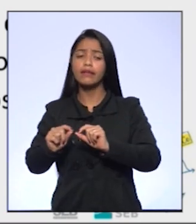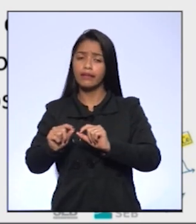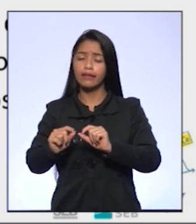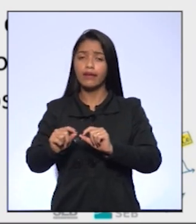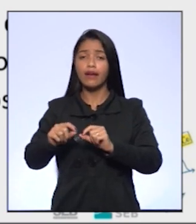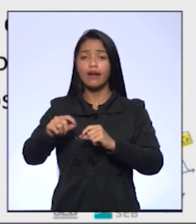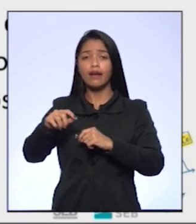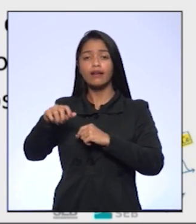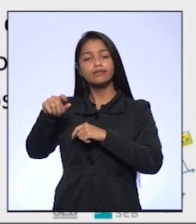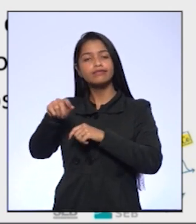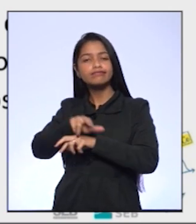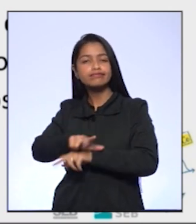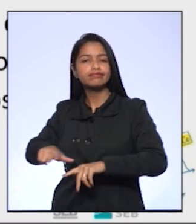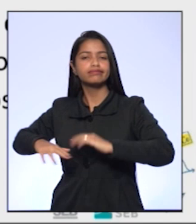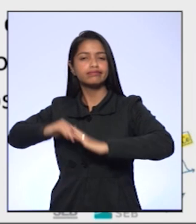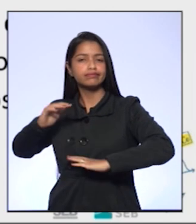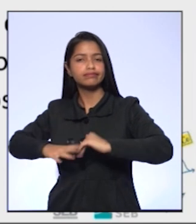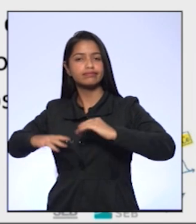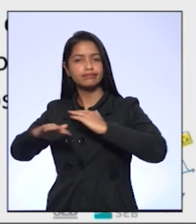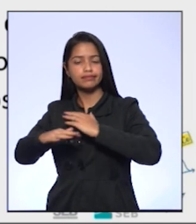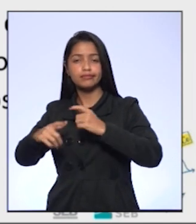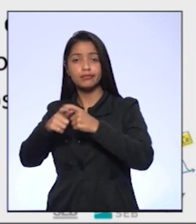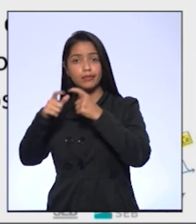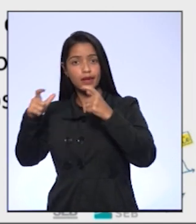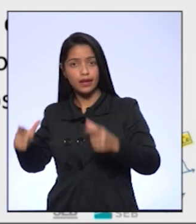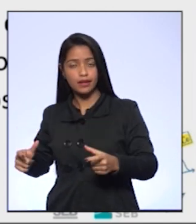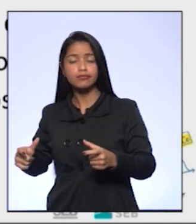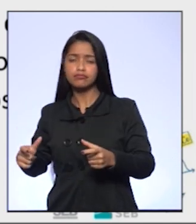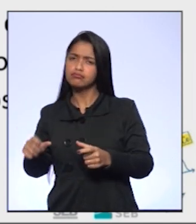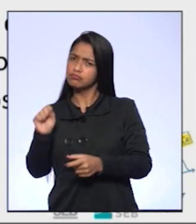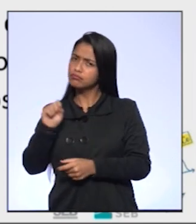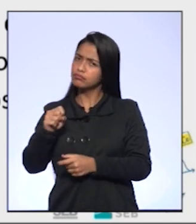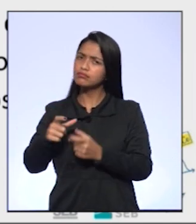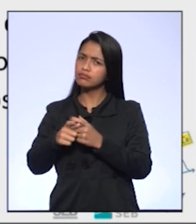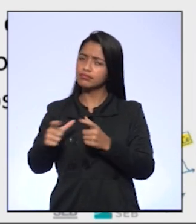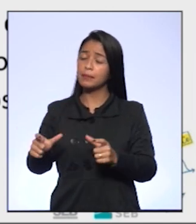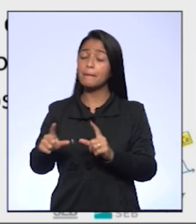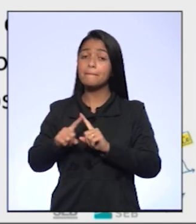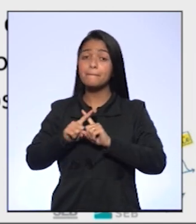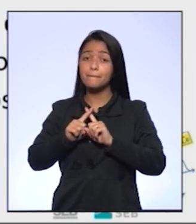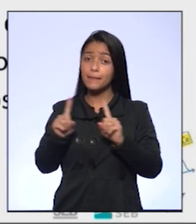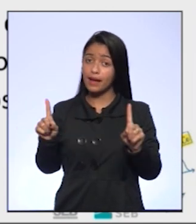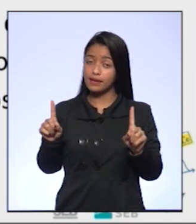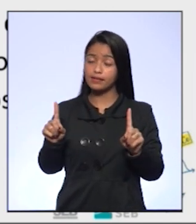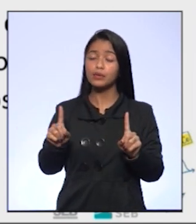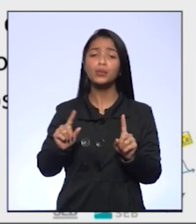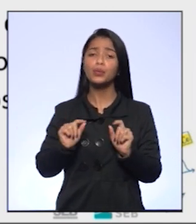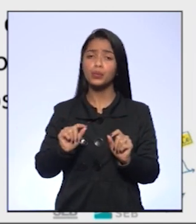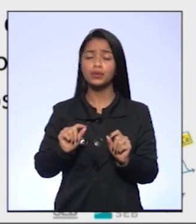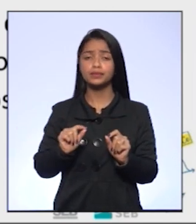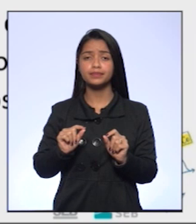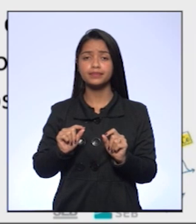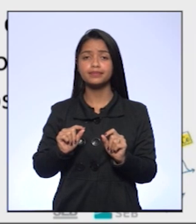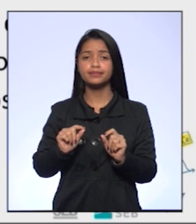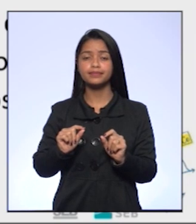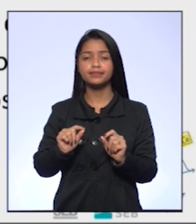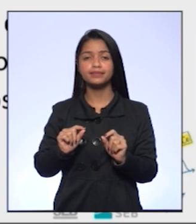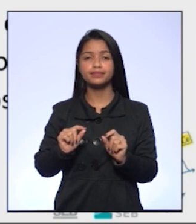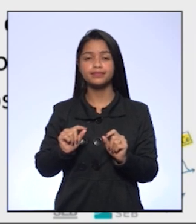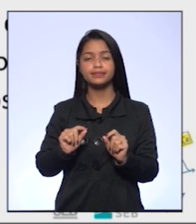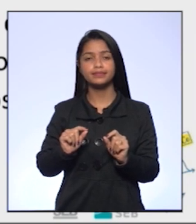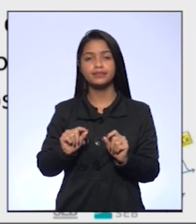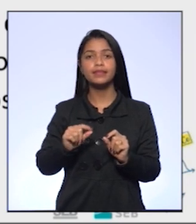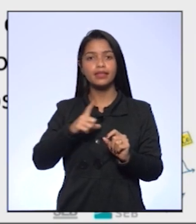ampliação das atividades urbanas, ou seja, aumentou as atividades urbanas, aumentou. Mas também eu tenho a questão da manutenção das